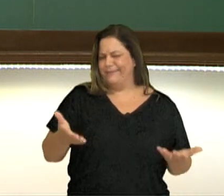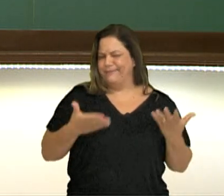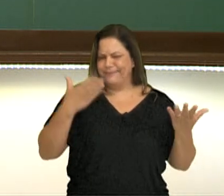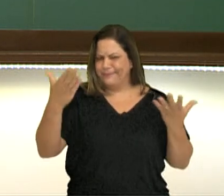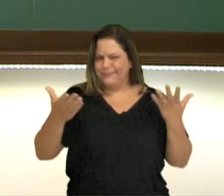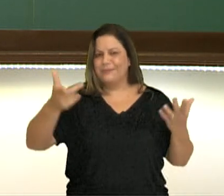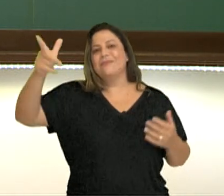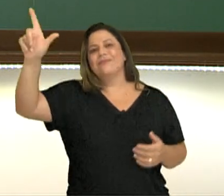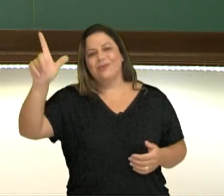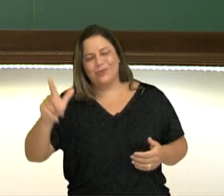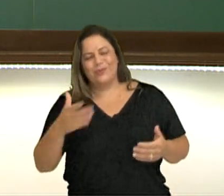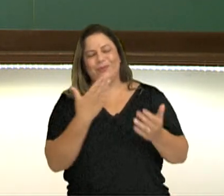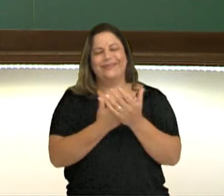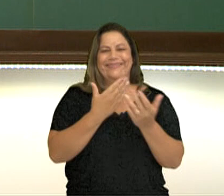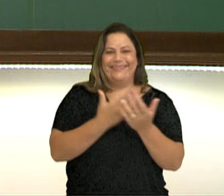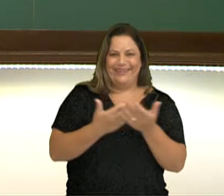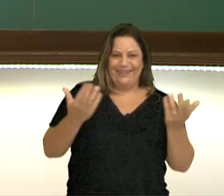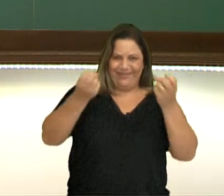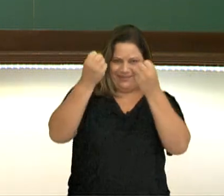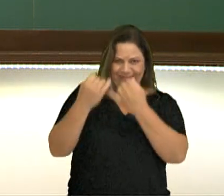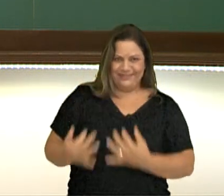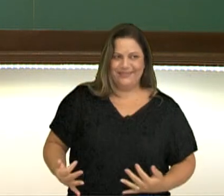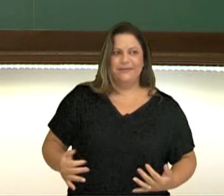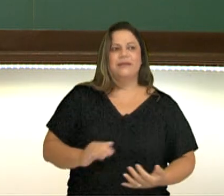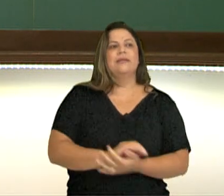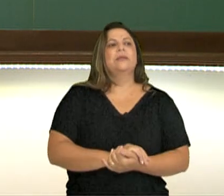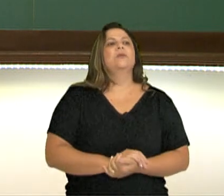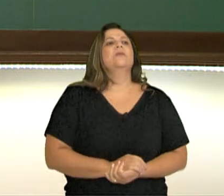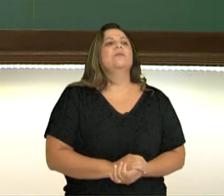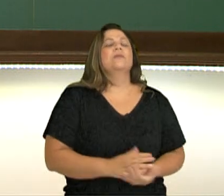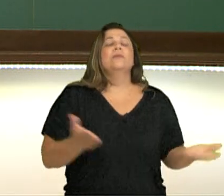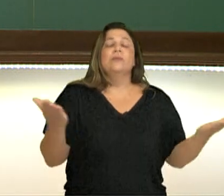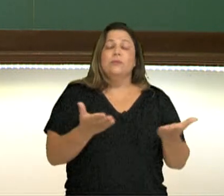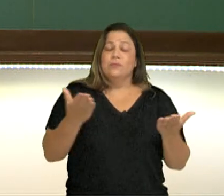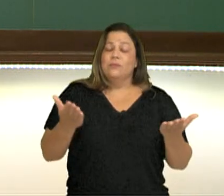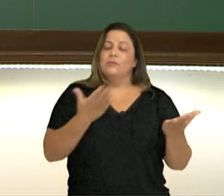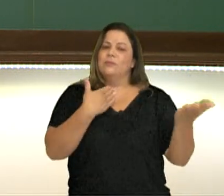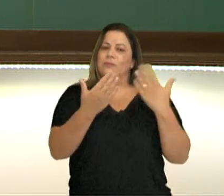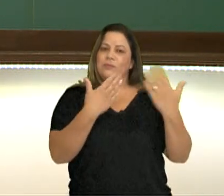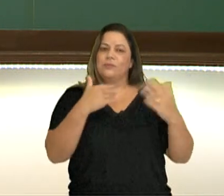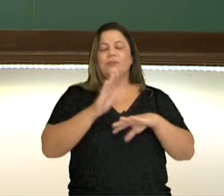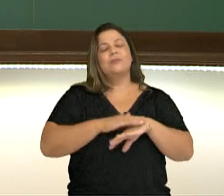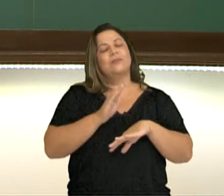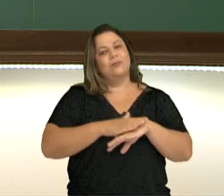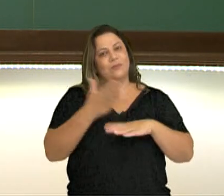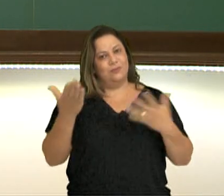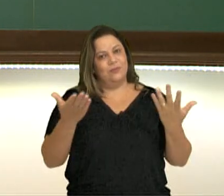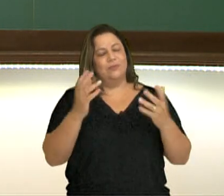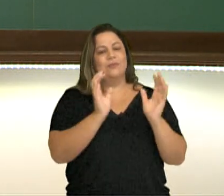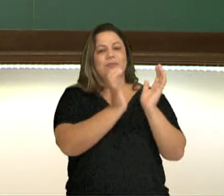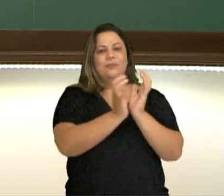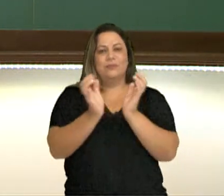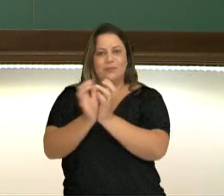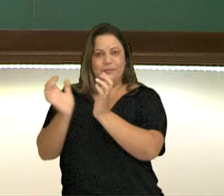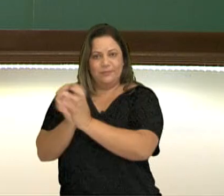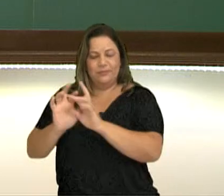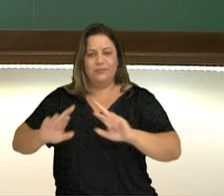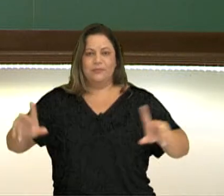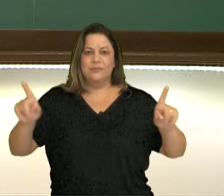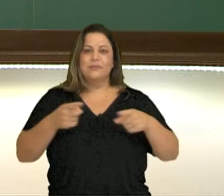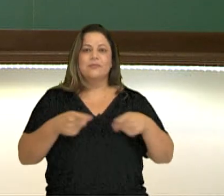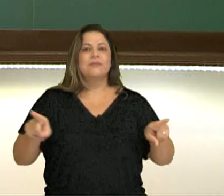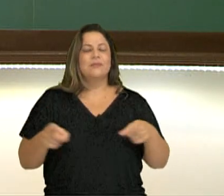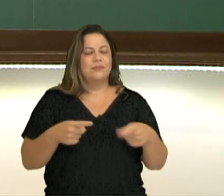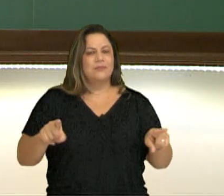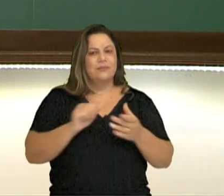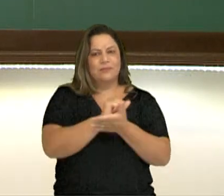conversa para uma outra aula. Agora que nós conversamos um pouco mais sobre a família dos instrumentos musicais, vamos a